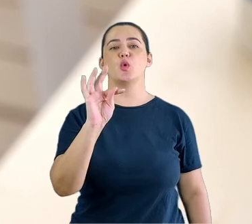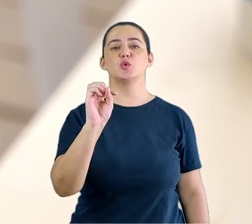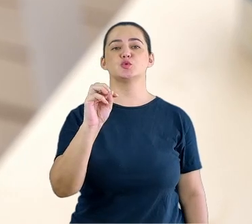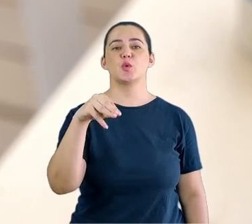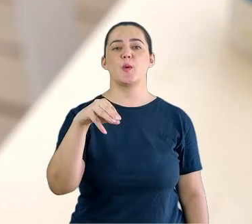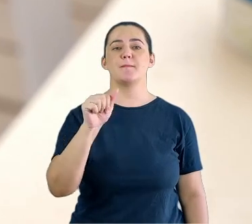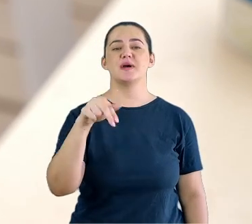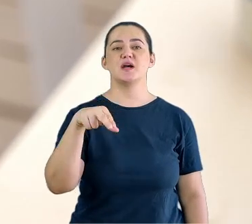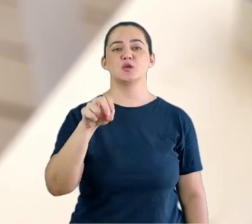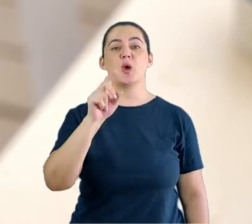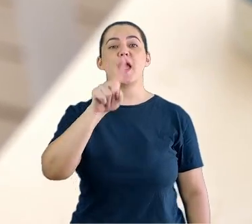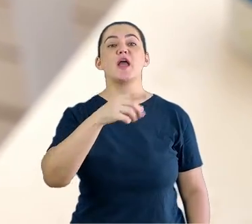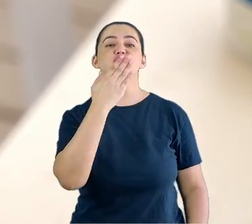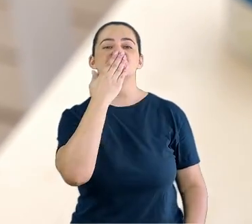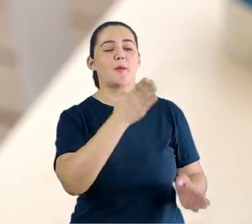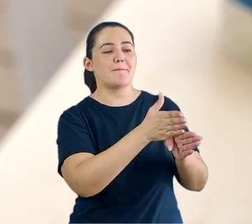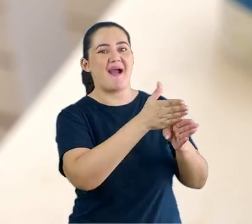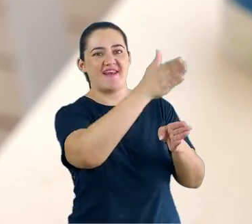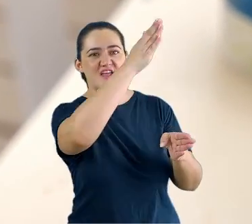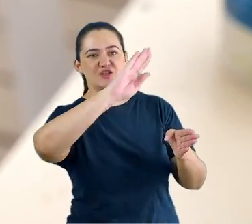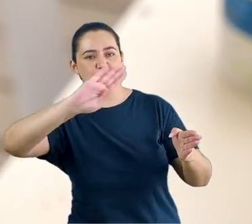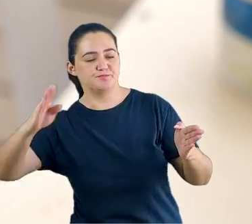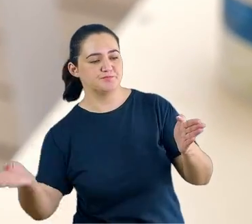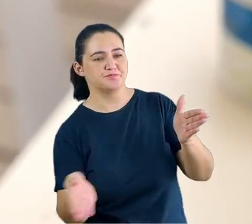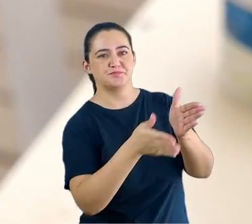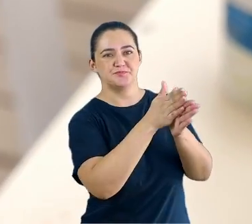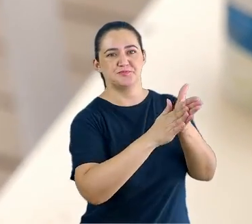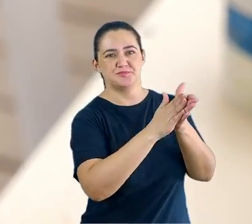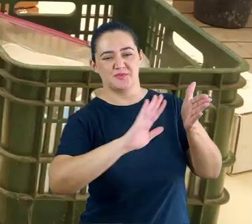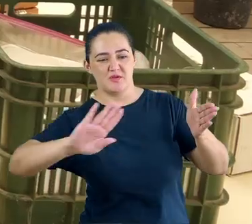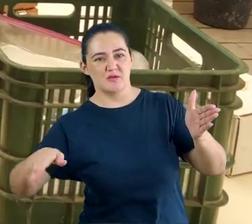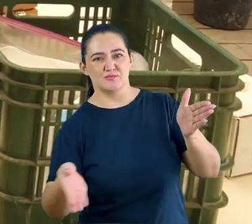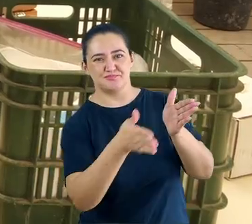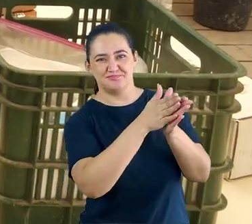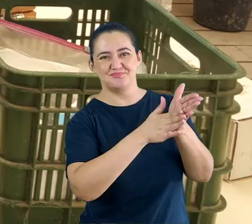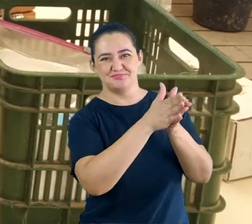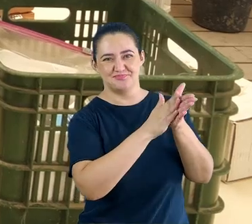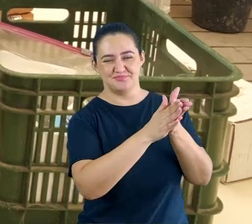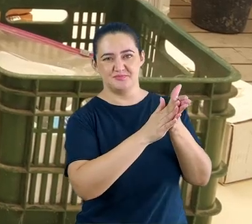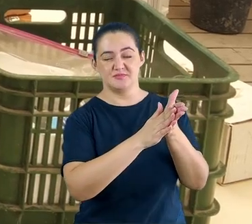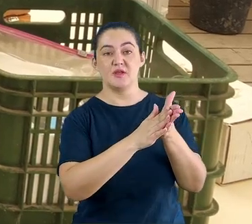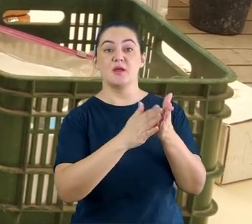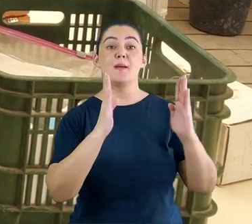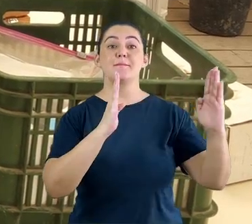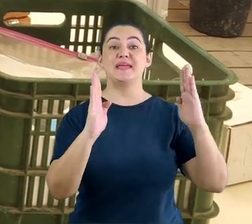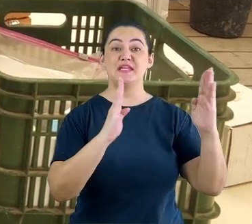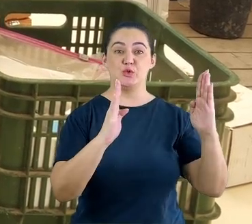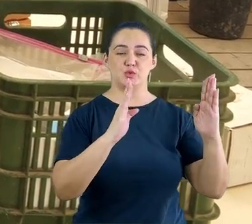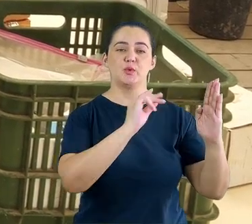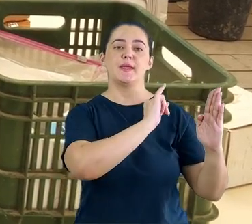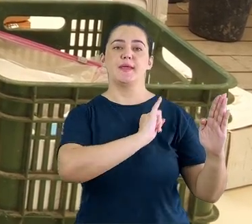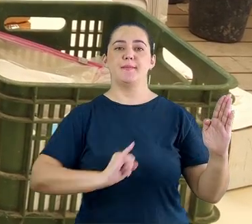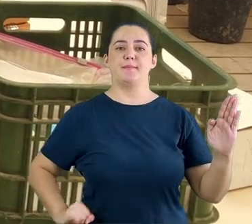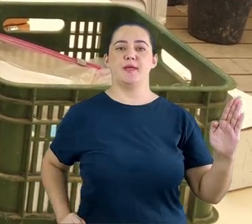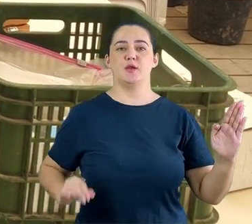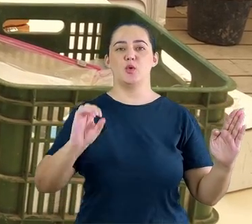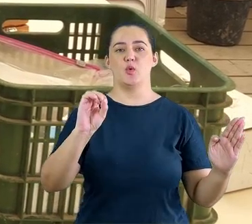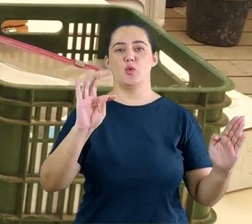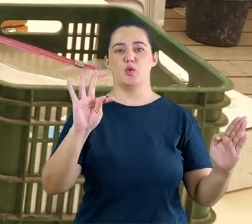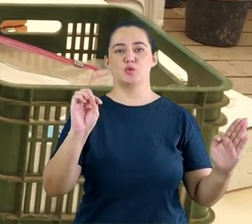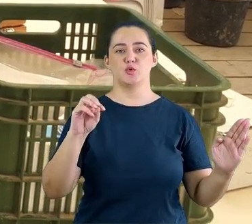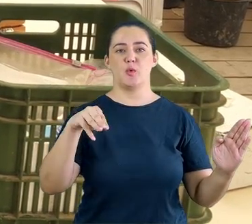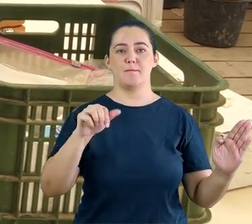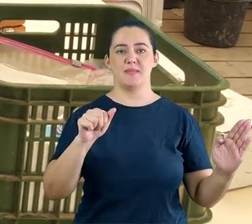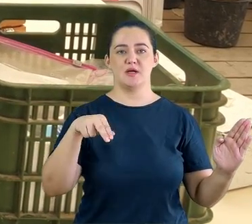o reboco nas paredes ou no piso já na época do Império Otomano. Só para você ter uma noção, o Império Otomano tomou conta